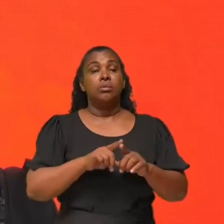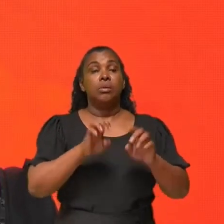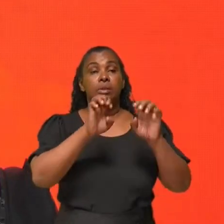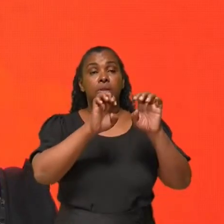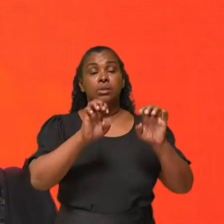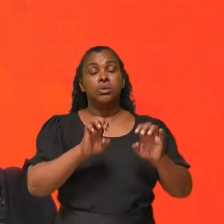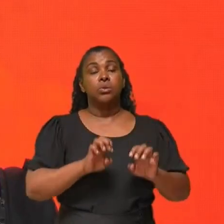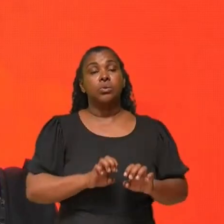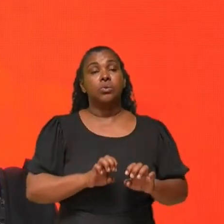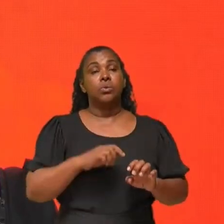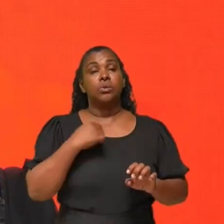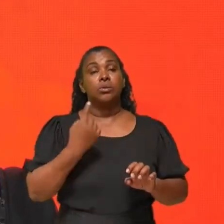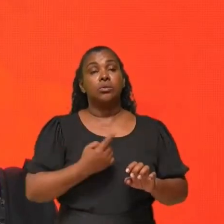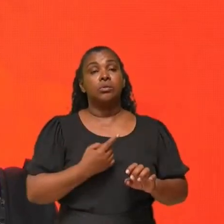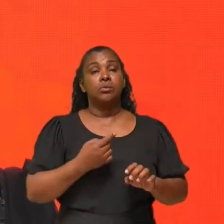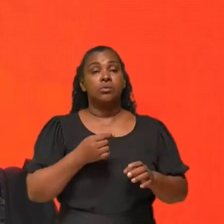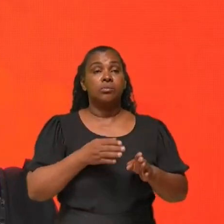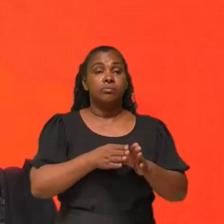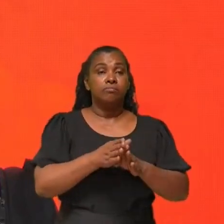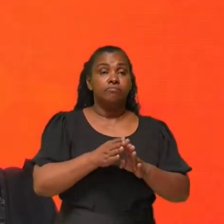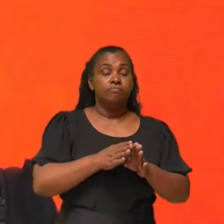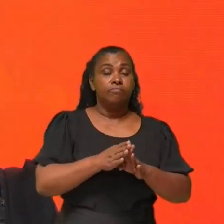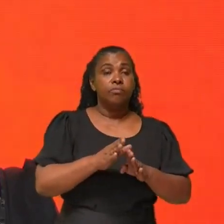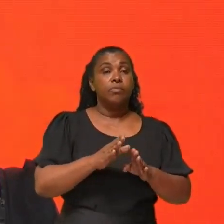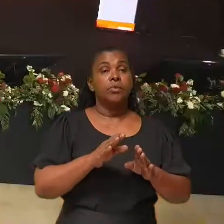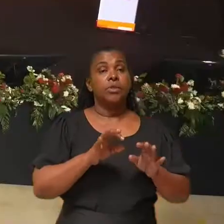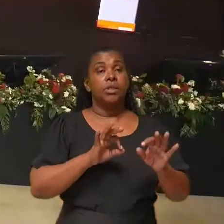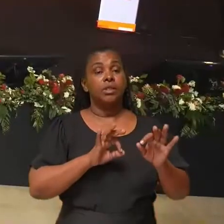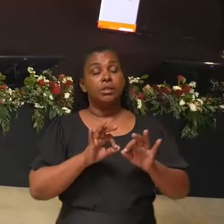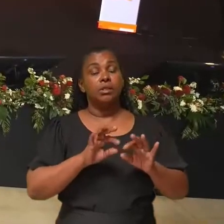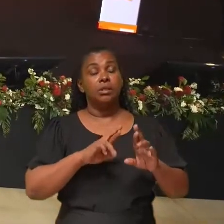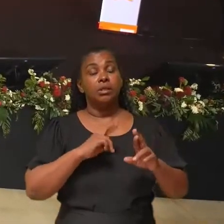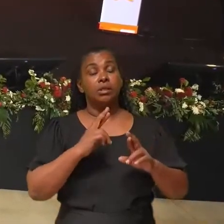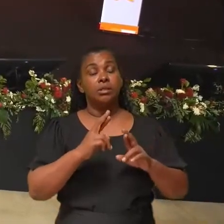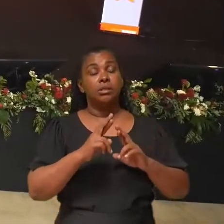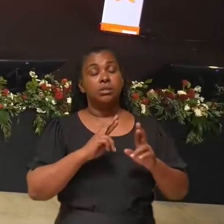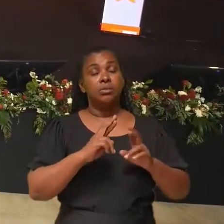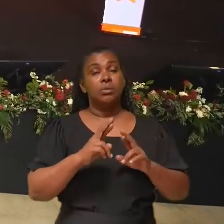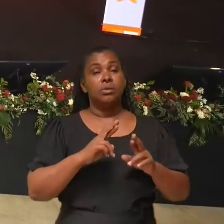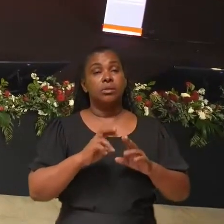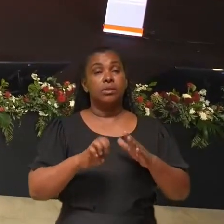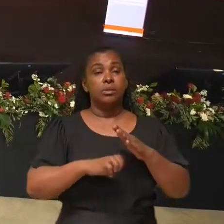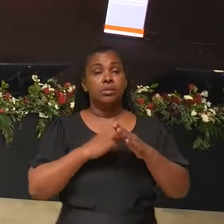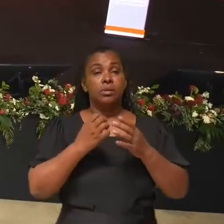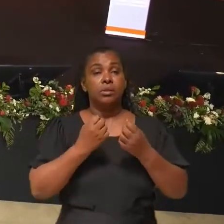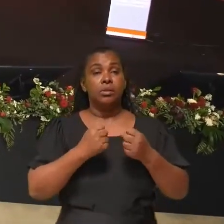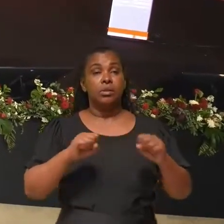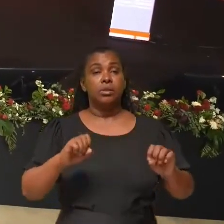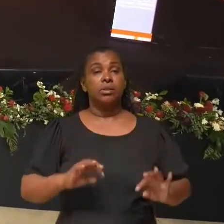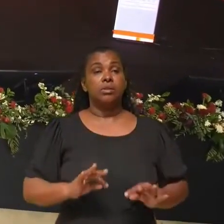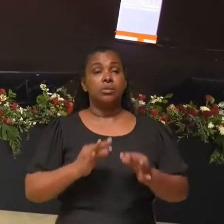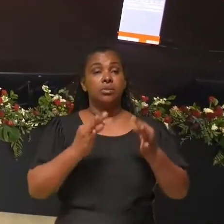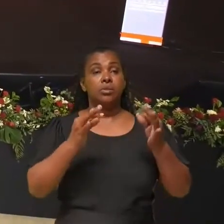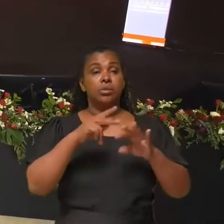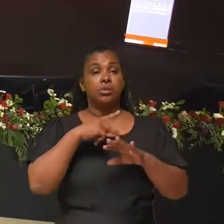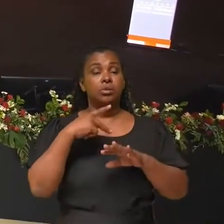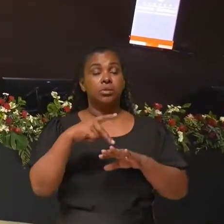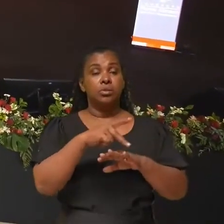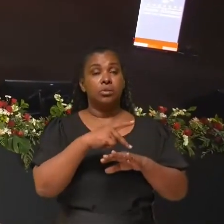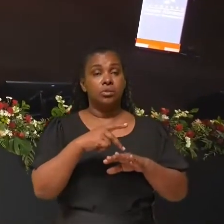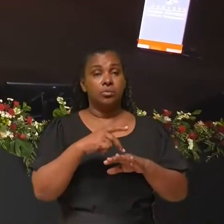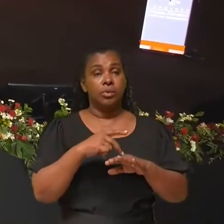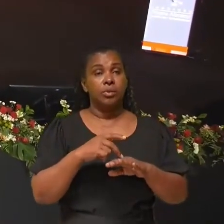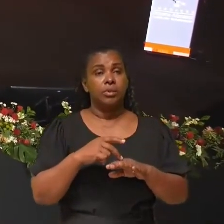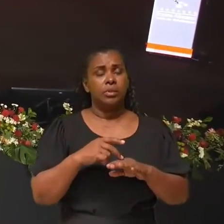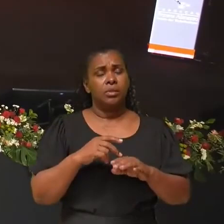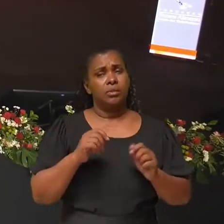da relação das Big Techs no nosso país, né? Porque tem questões que ficam colocadas para nós, né? É possível que uma empresa estrangeira